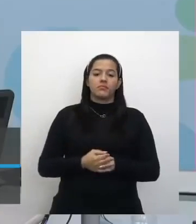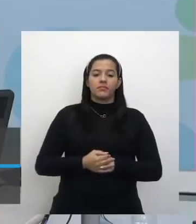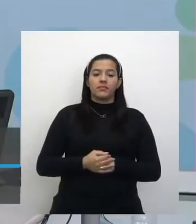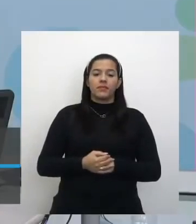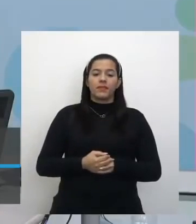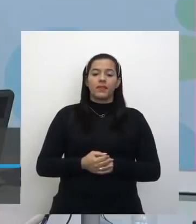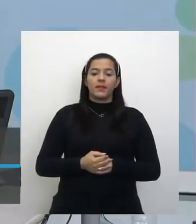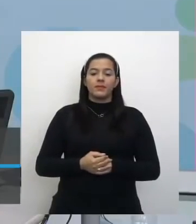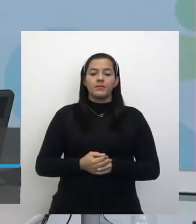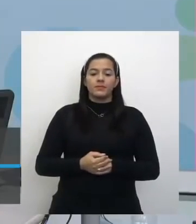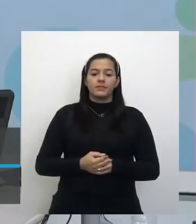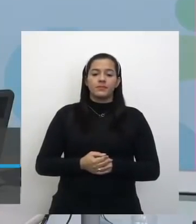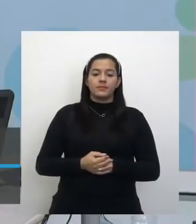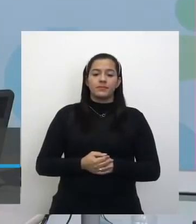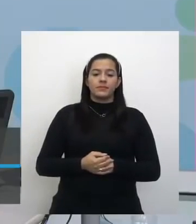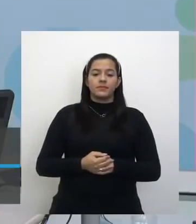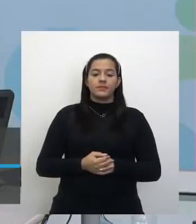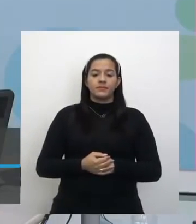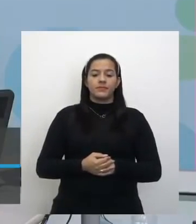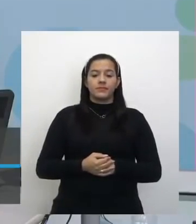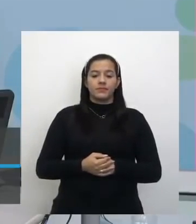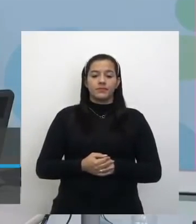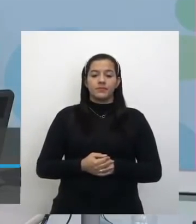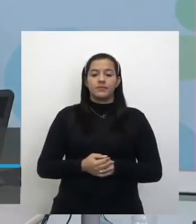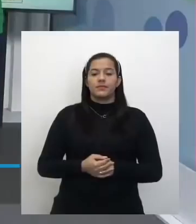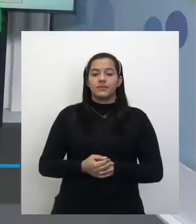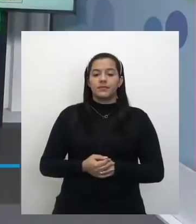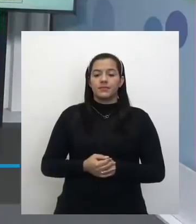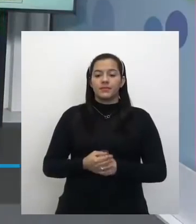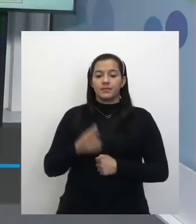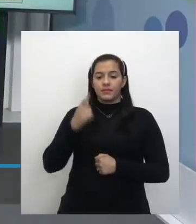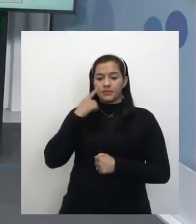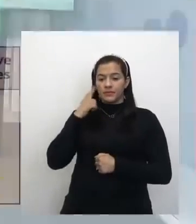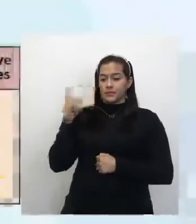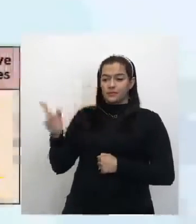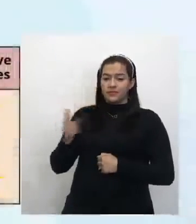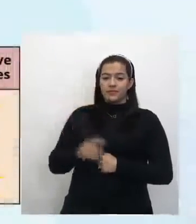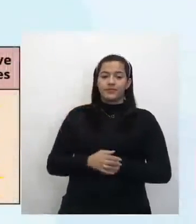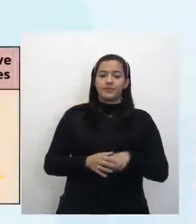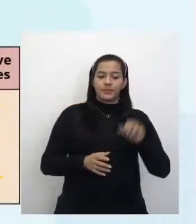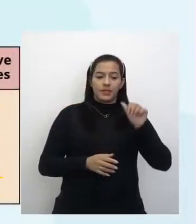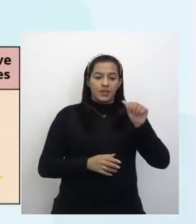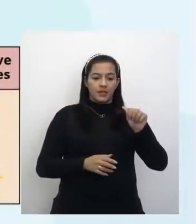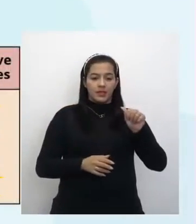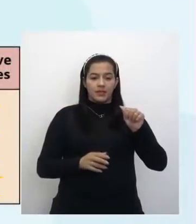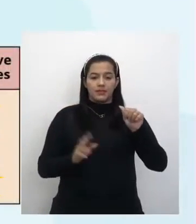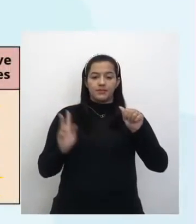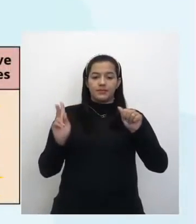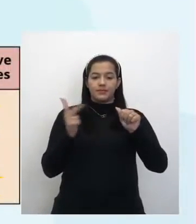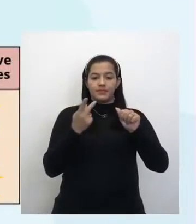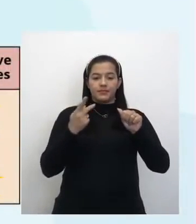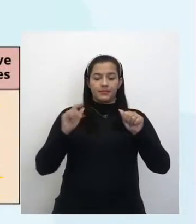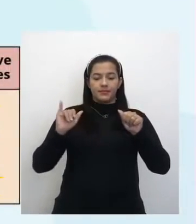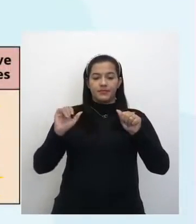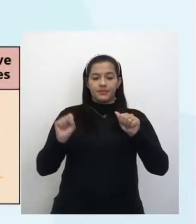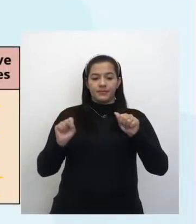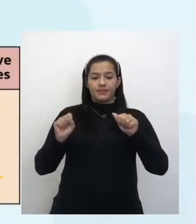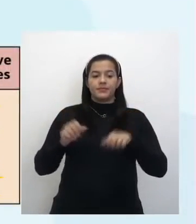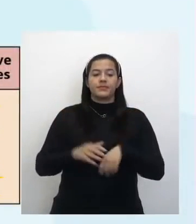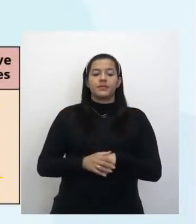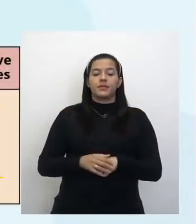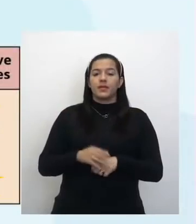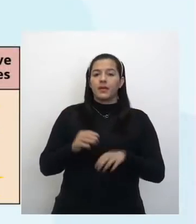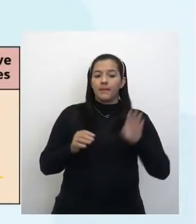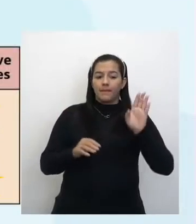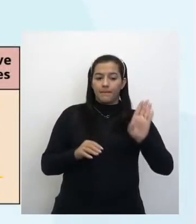favor Harris Hold My heart is Ok Google aqui toy toy Kids my father George this is my sister